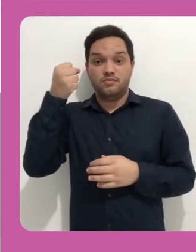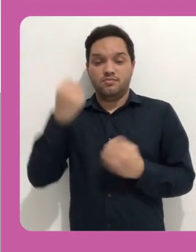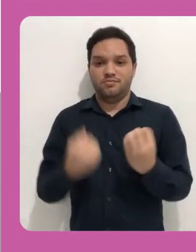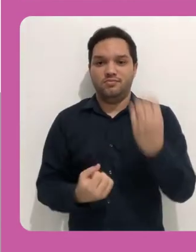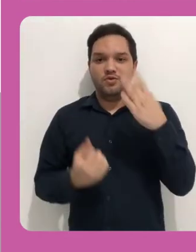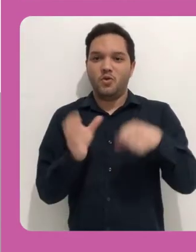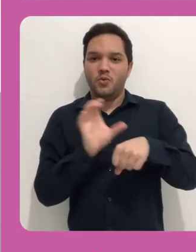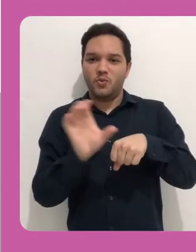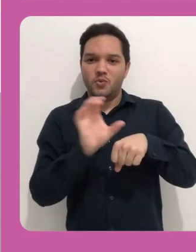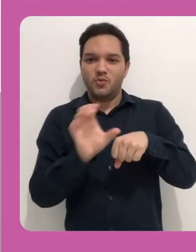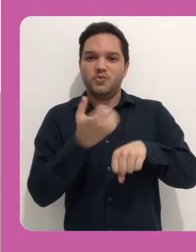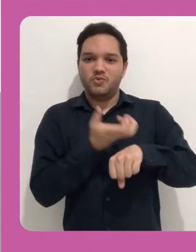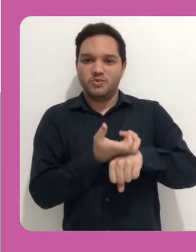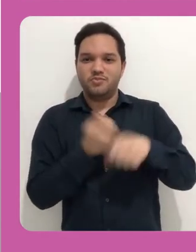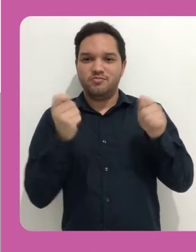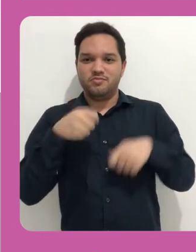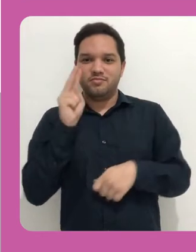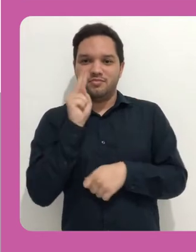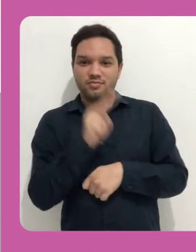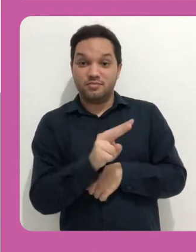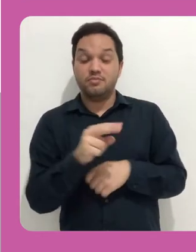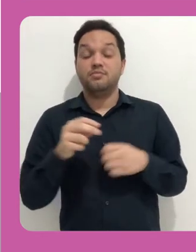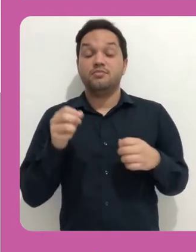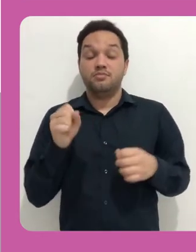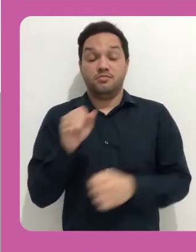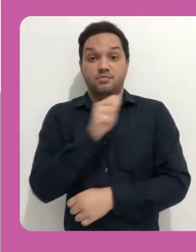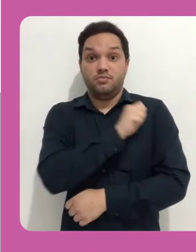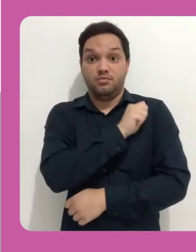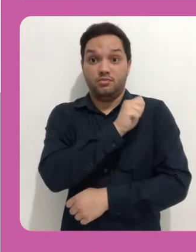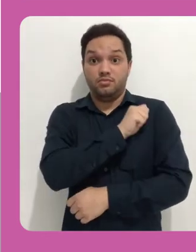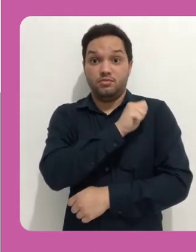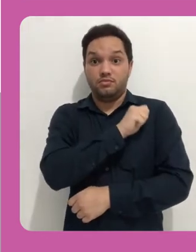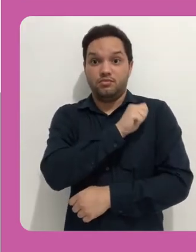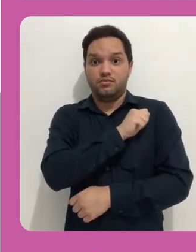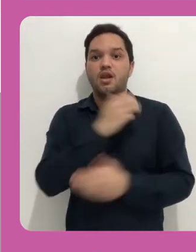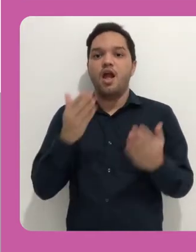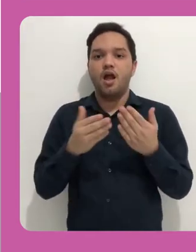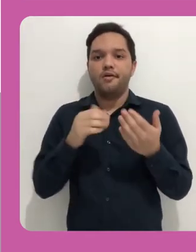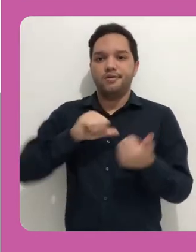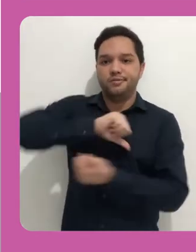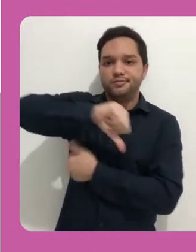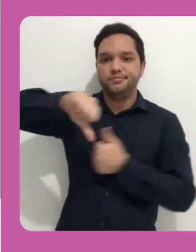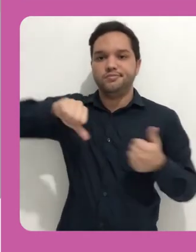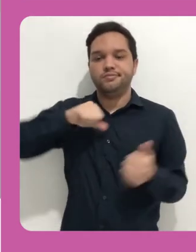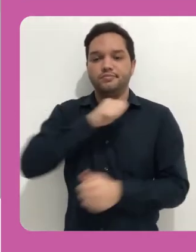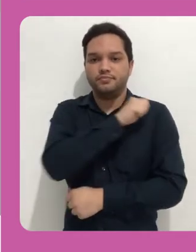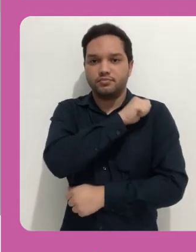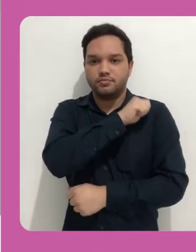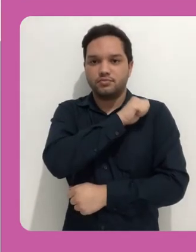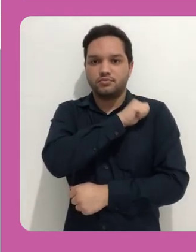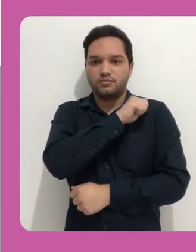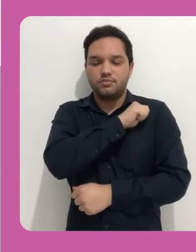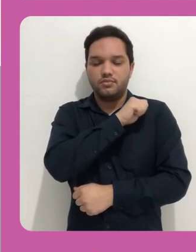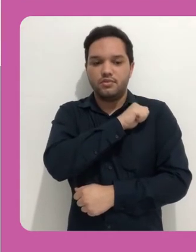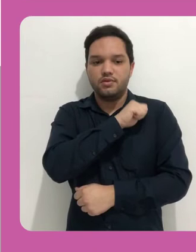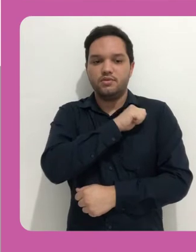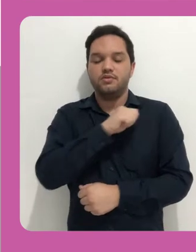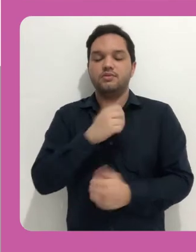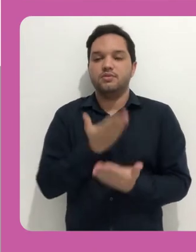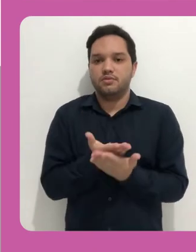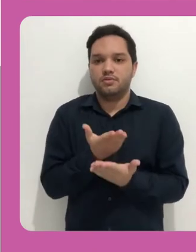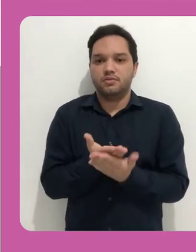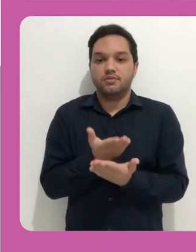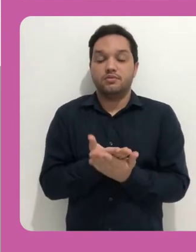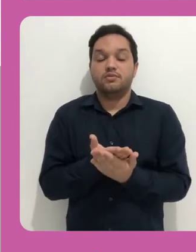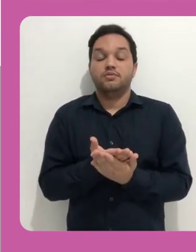aluno, vou me tornar aluno aqui, ó, mudar o meu papel para estudante. Quando o aluno visualiza a